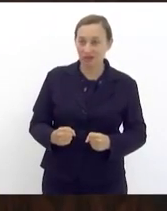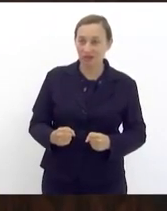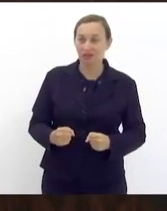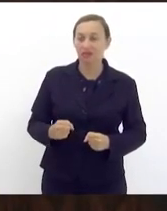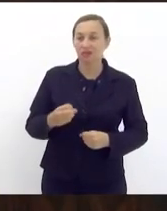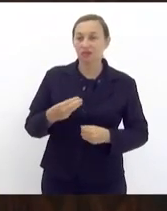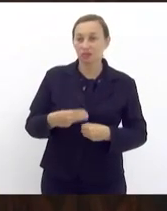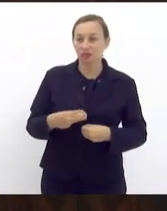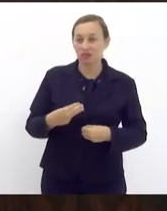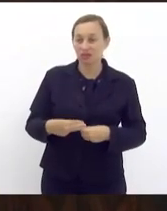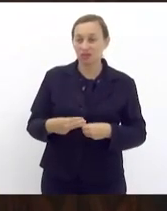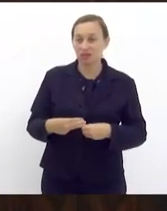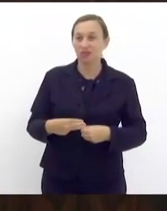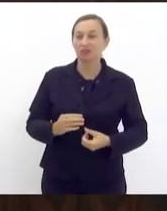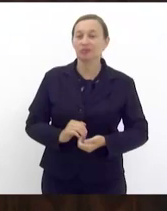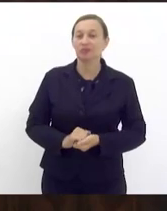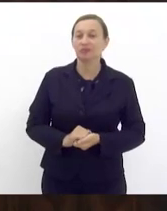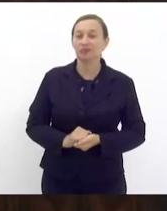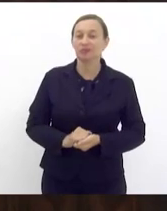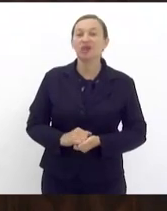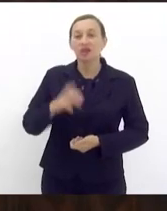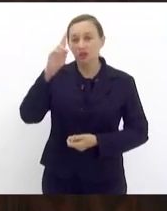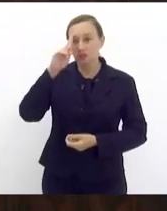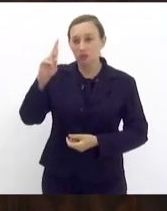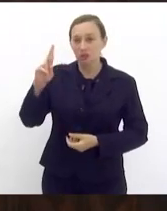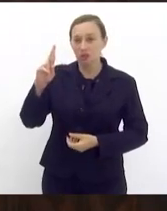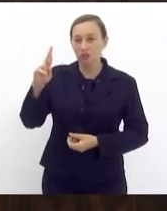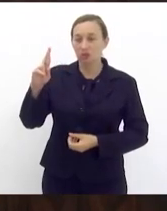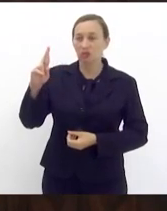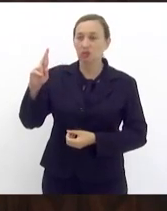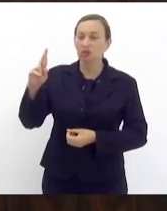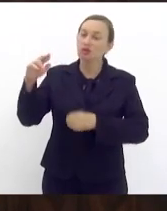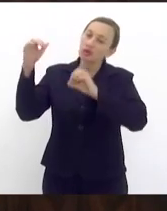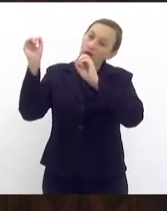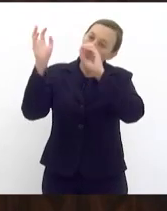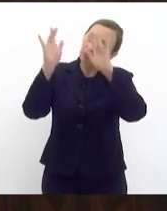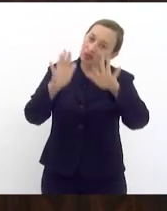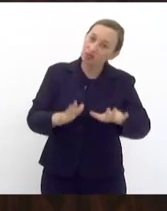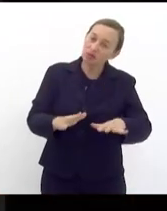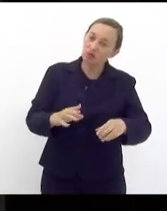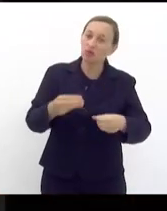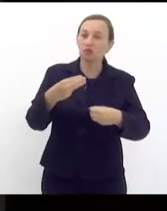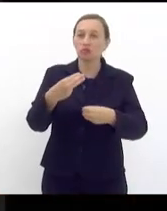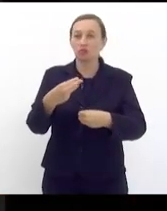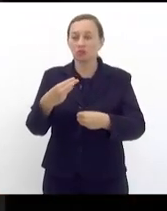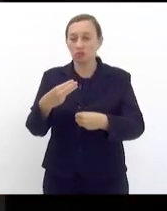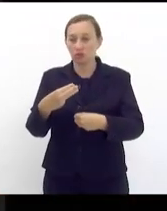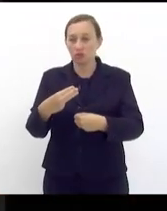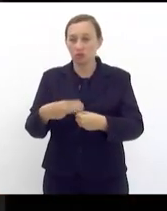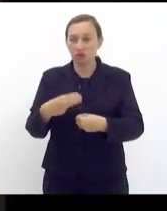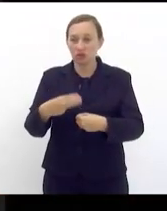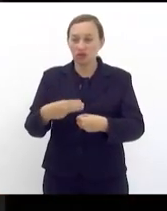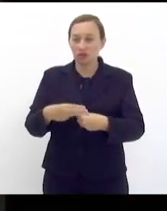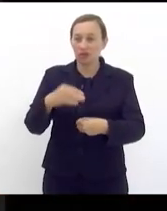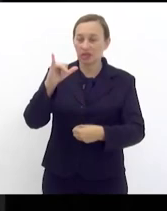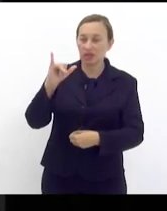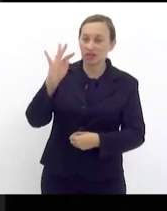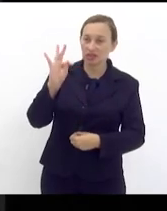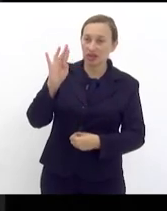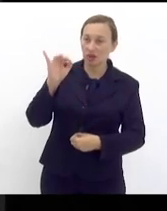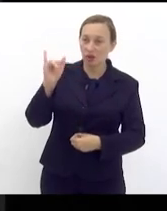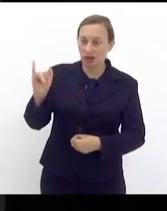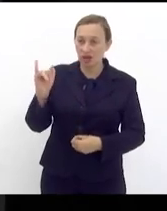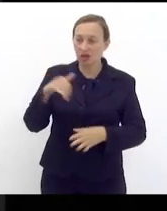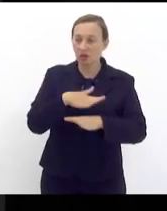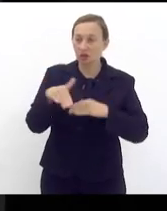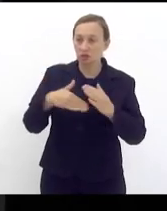município. E que o Senhor Deus abençoe o município de Itaguaí, que o Senhor Deus abençoe todos os